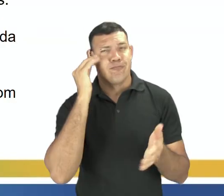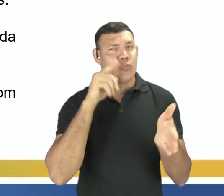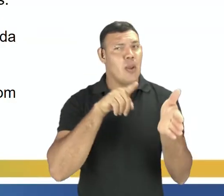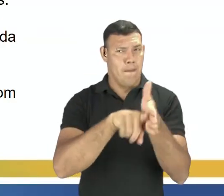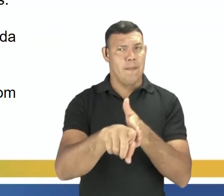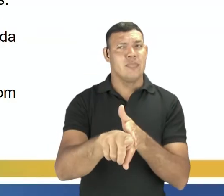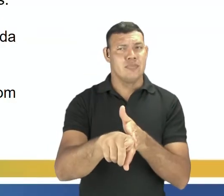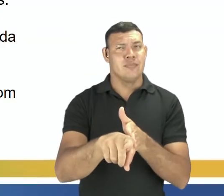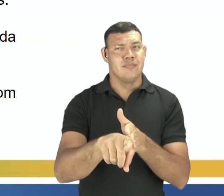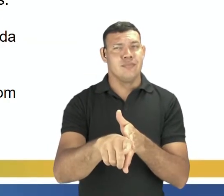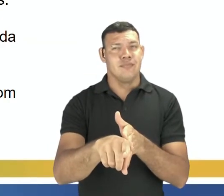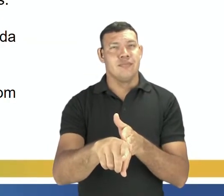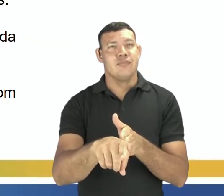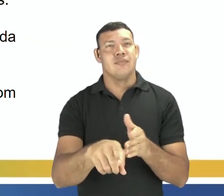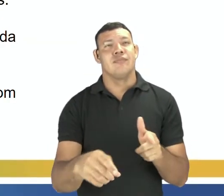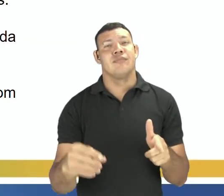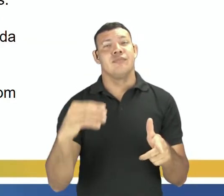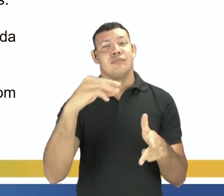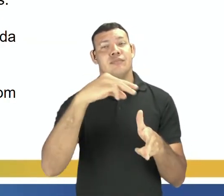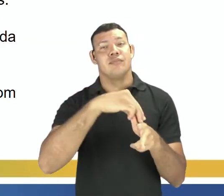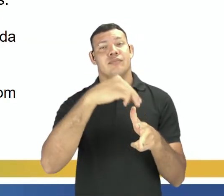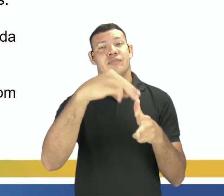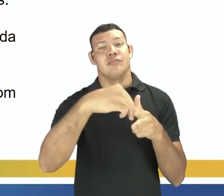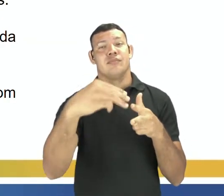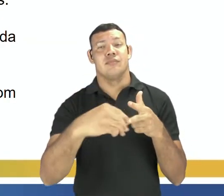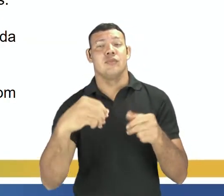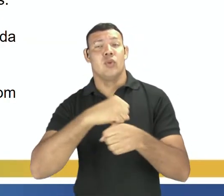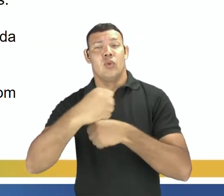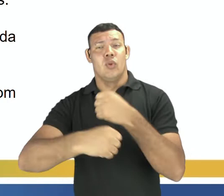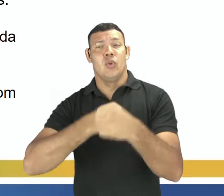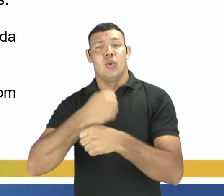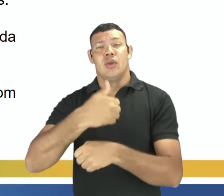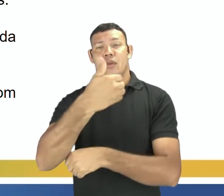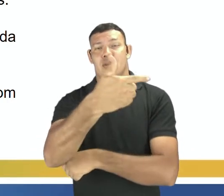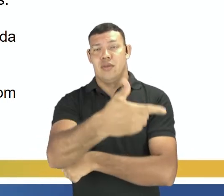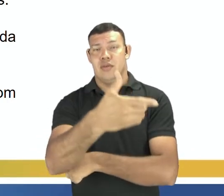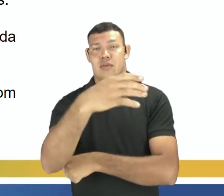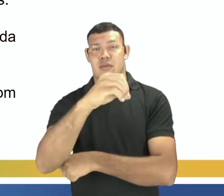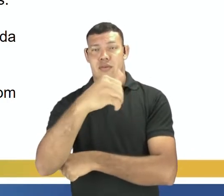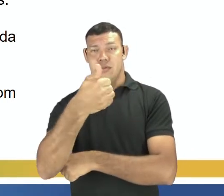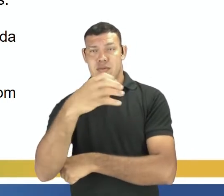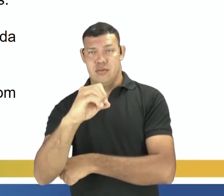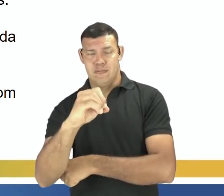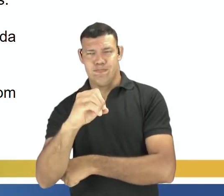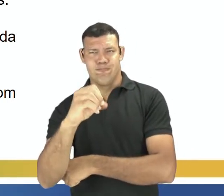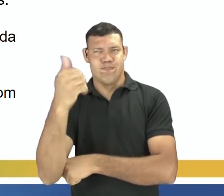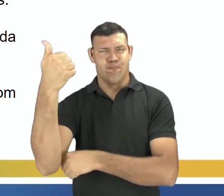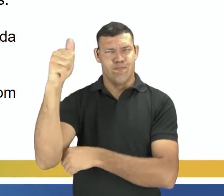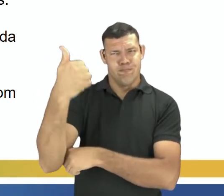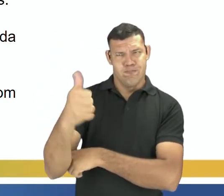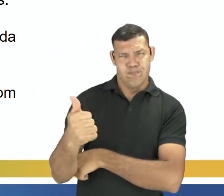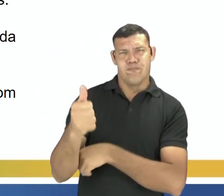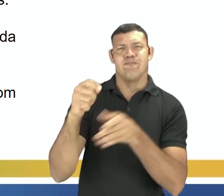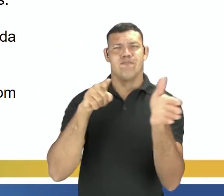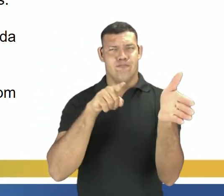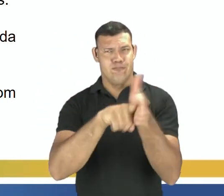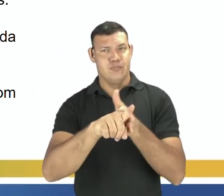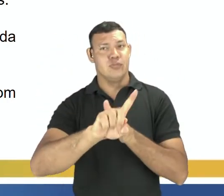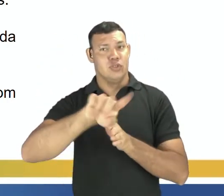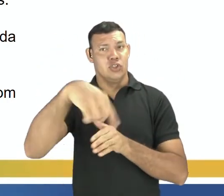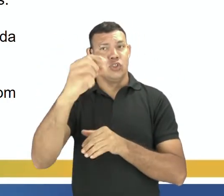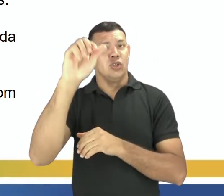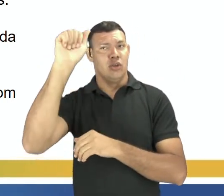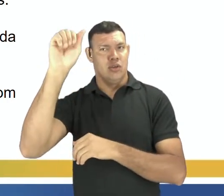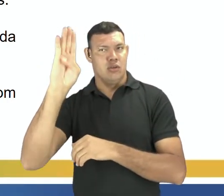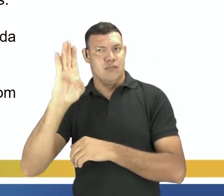aí foi colocada no Enem 2010. Vamos analisar a pergunta e depois trabalhar com as